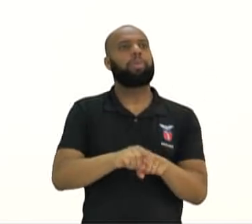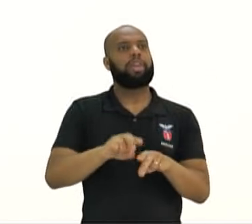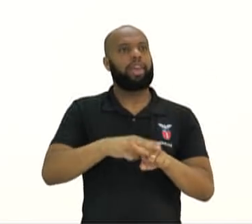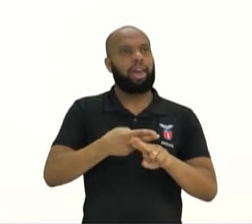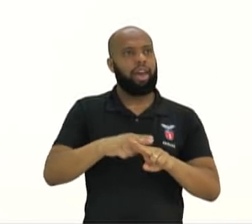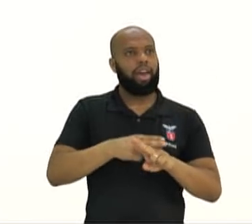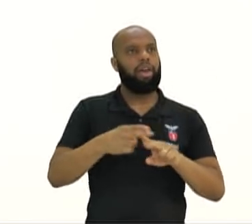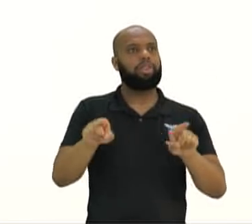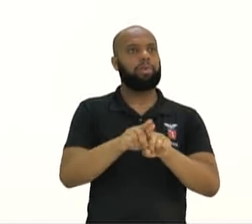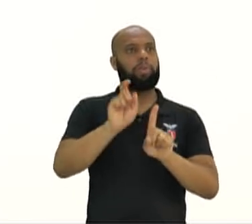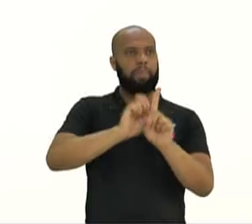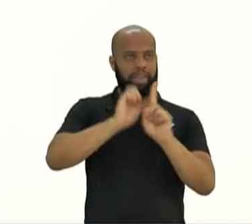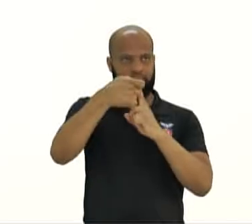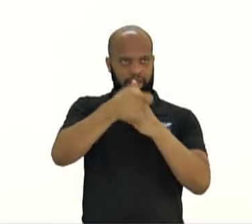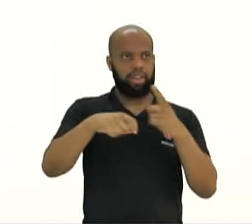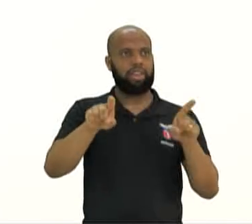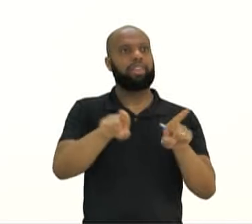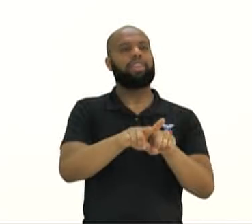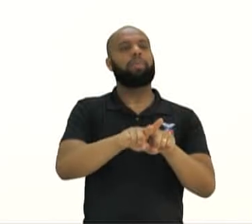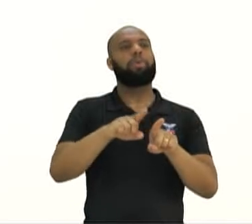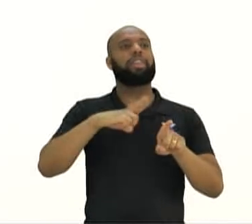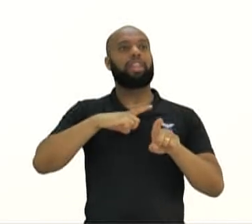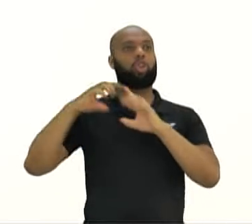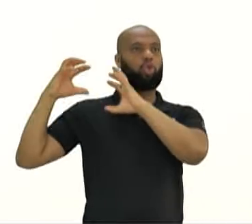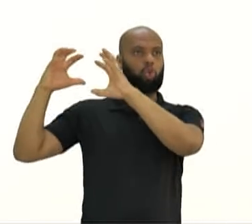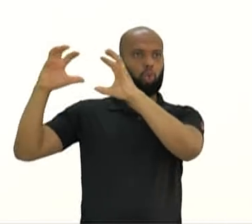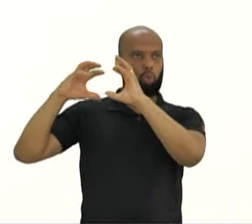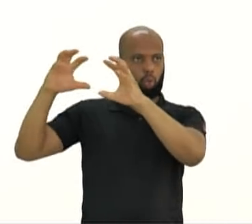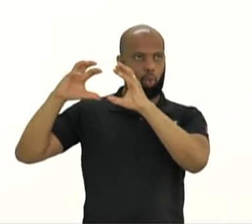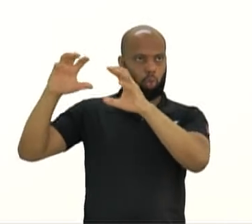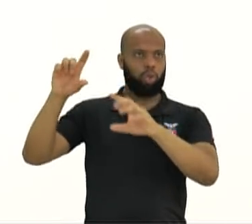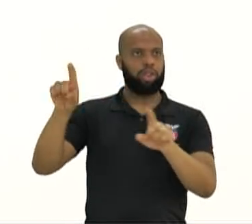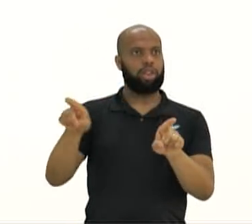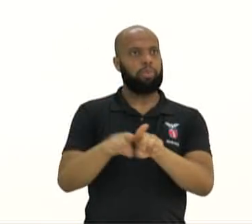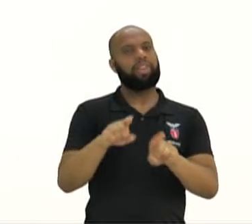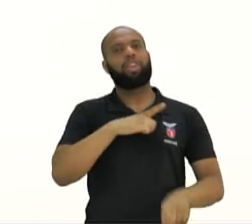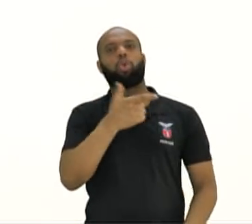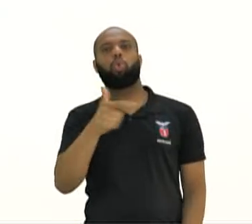que exporta banana e sementes oleaginosas.